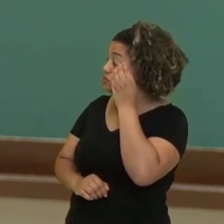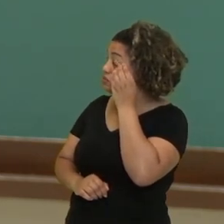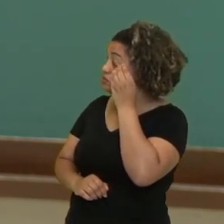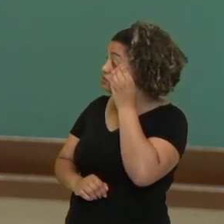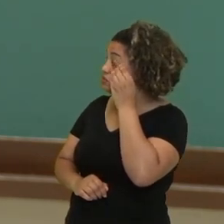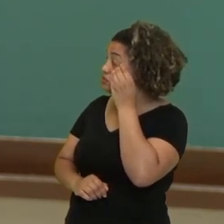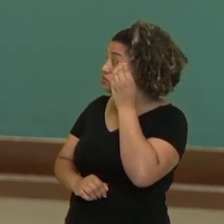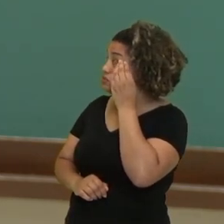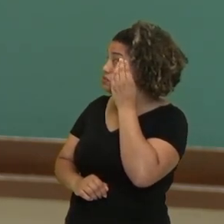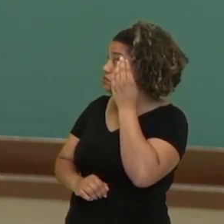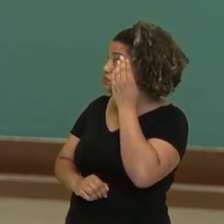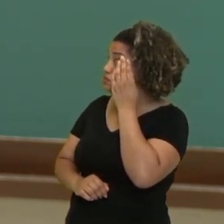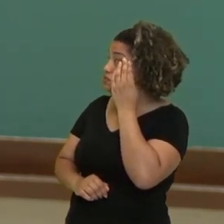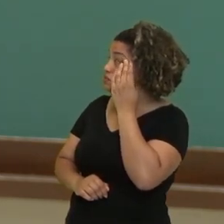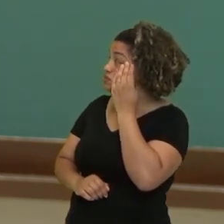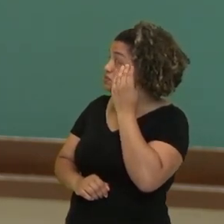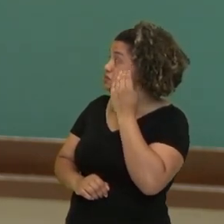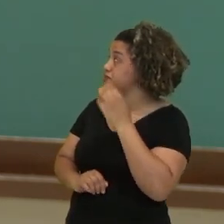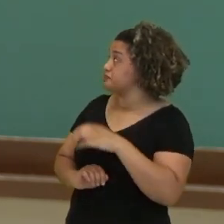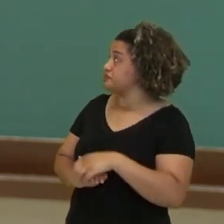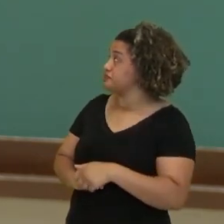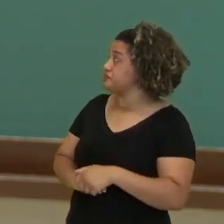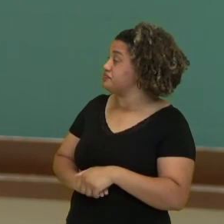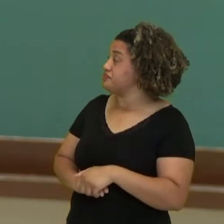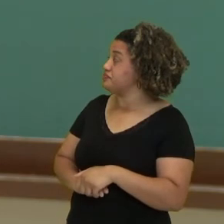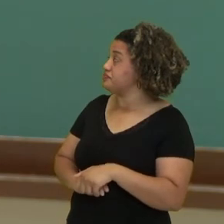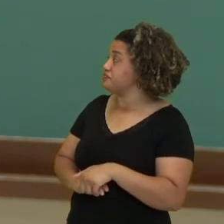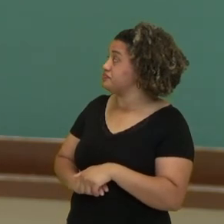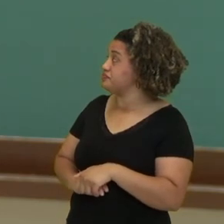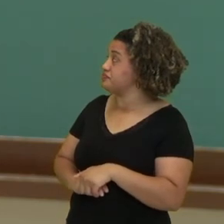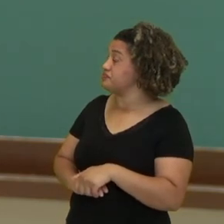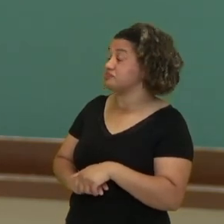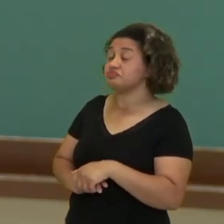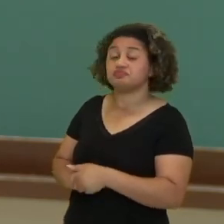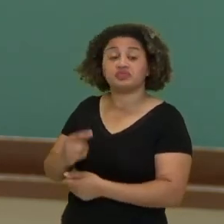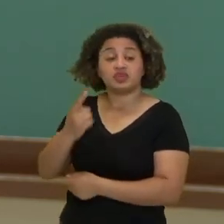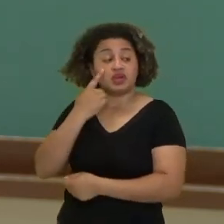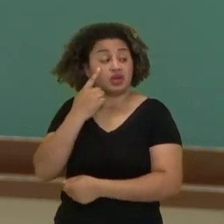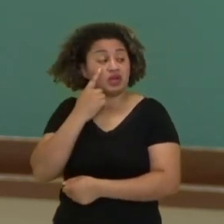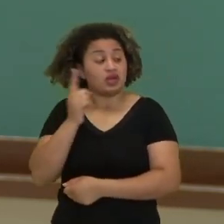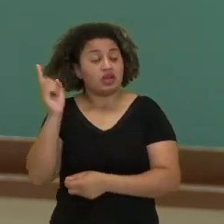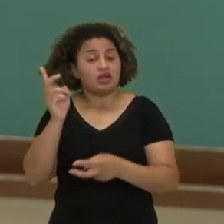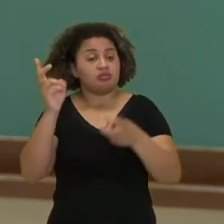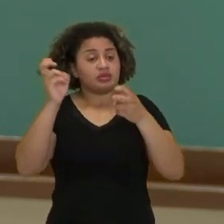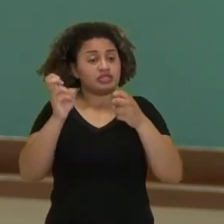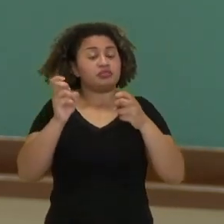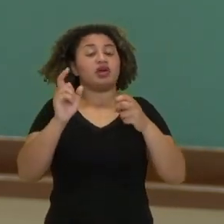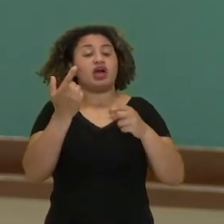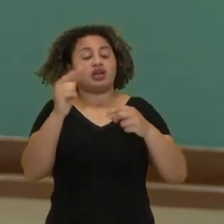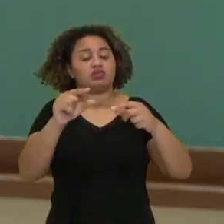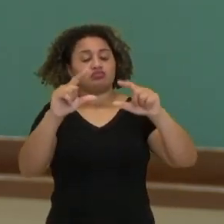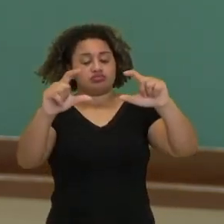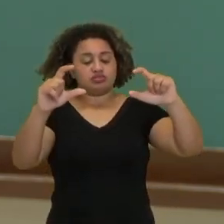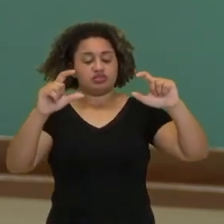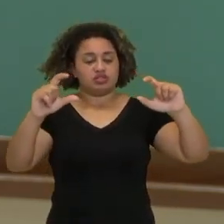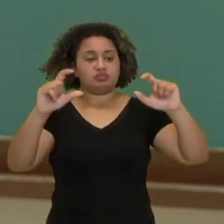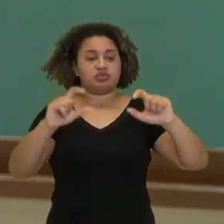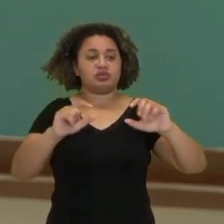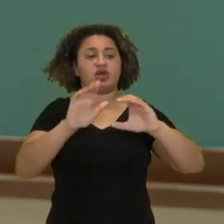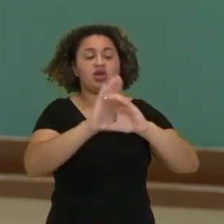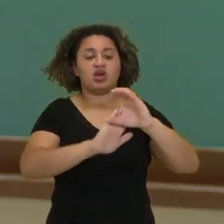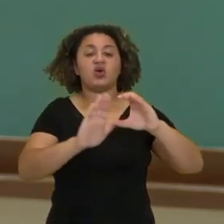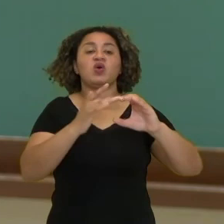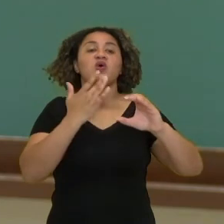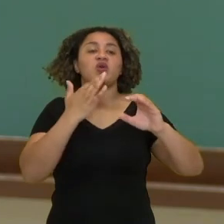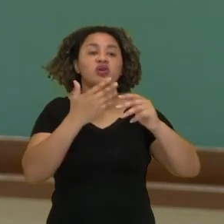está pintado, né? Então, vai ser um inteiro, 3 sobre 3, que é igual a 1. A fração centesimal, 100 sobre 100, que